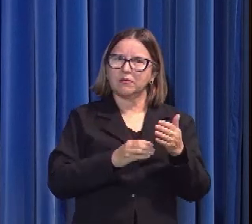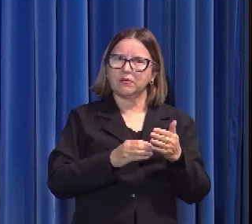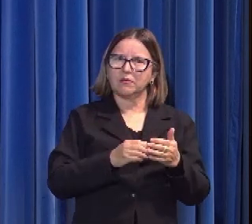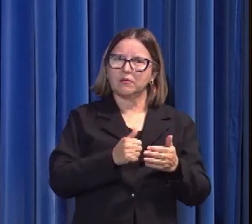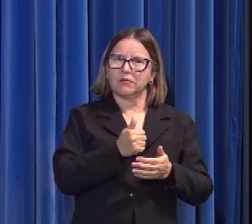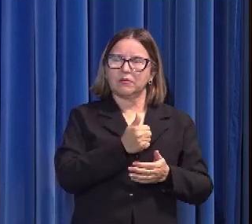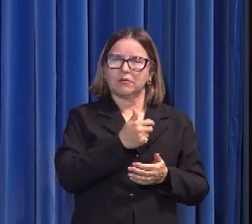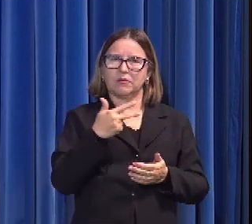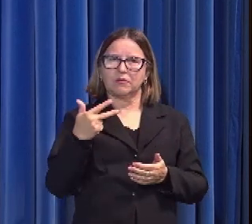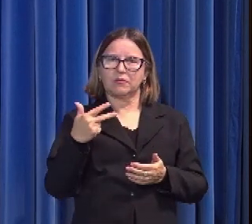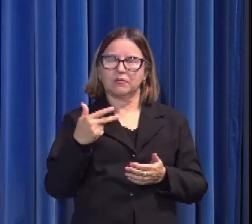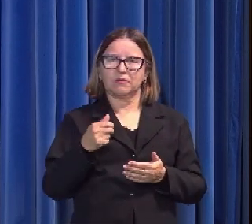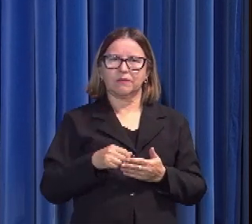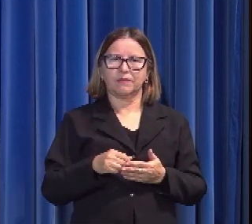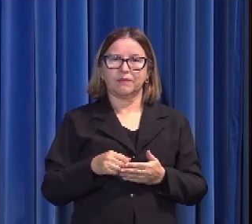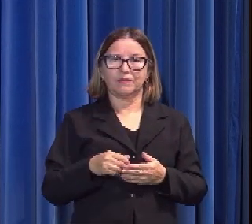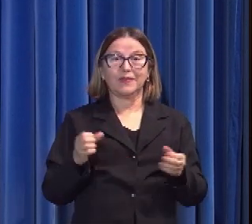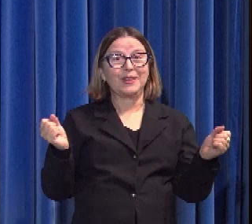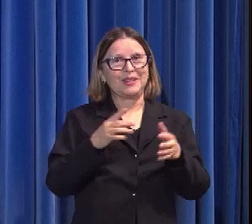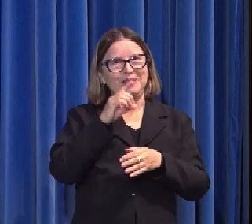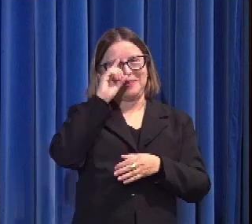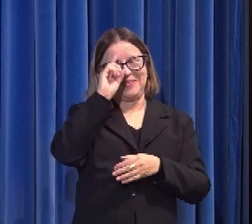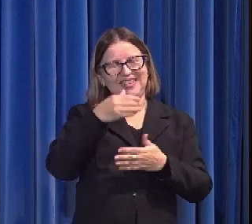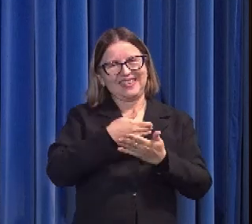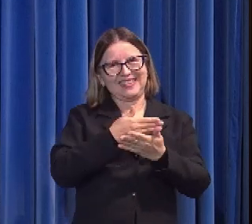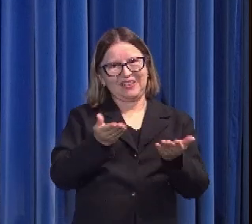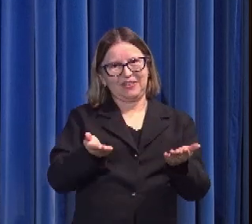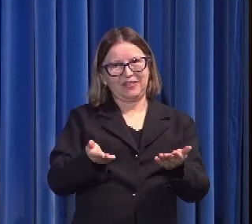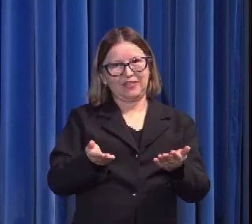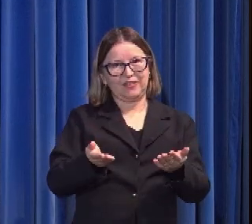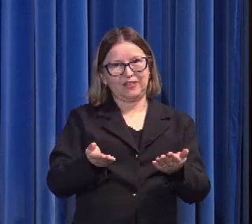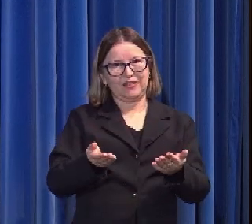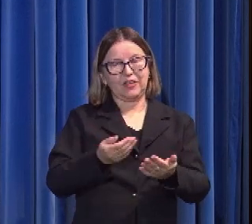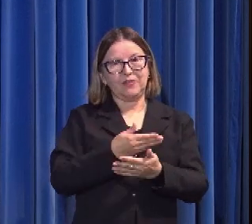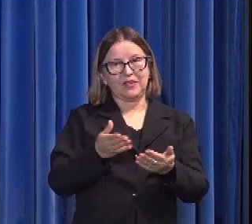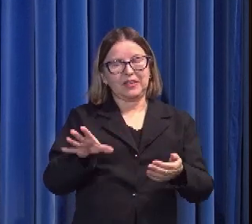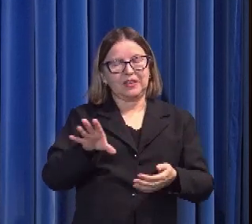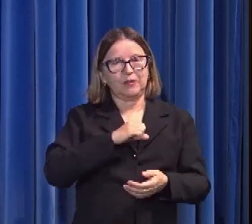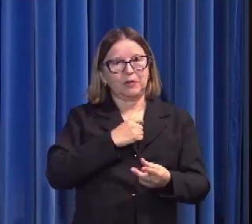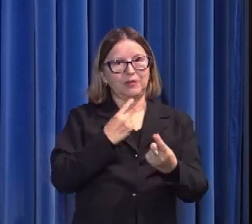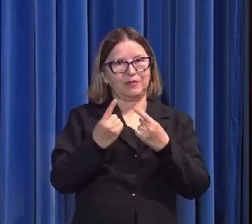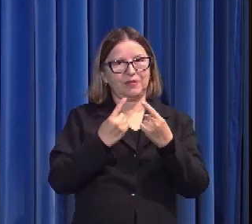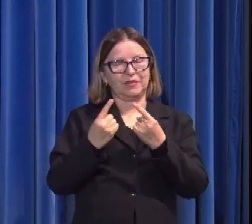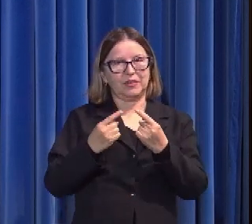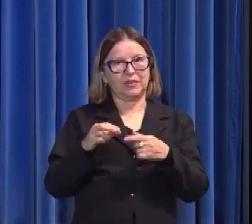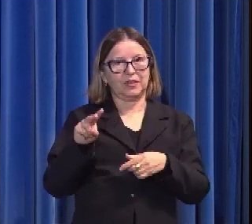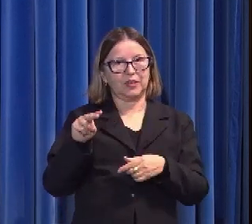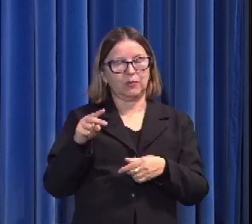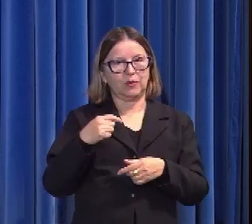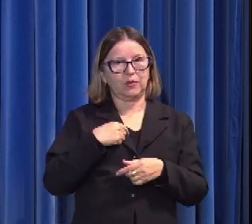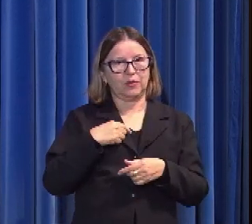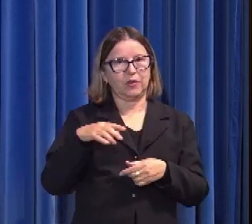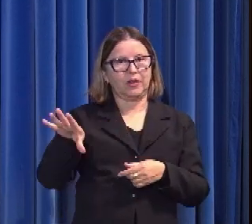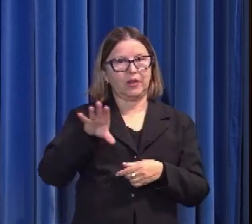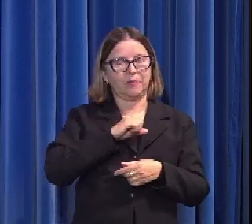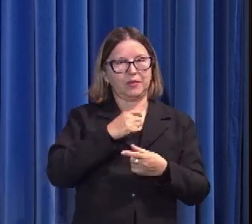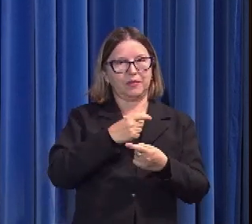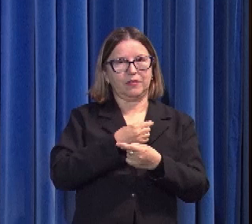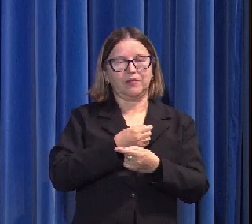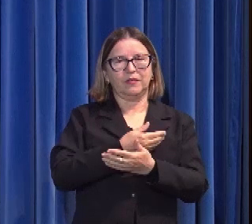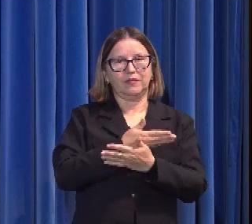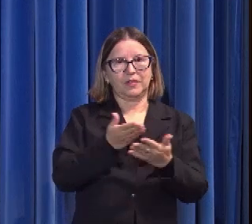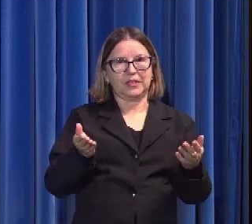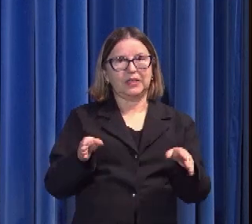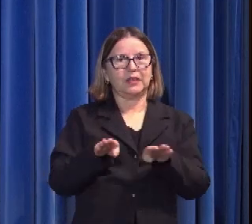35 Novo Mandamento vos dou que vós ameis uns aos outros assim como eu vos Amei que